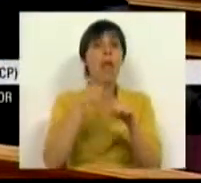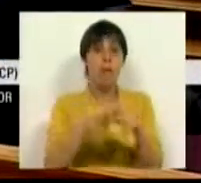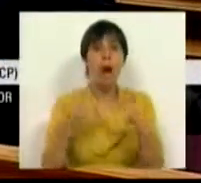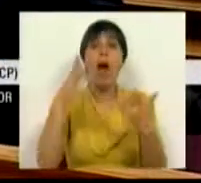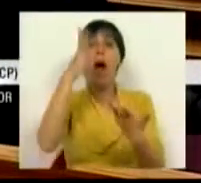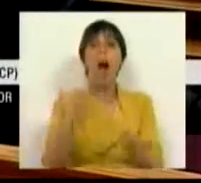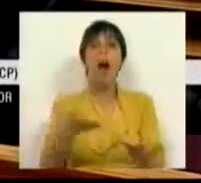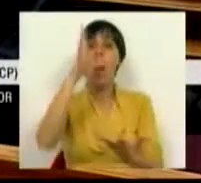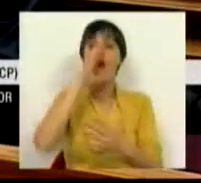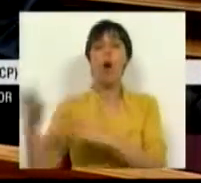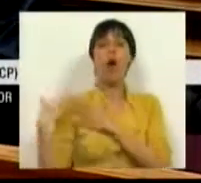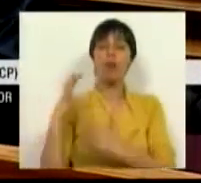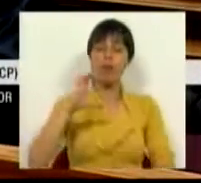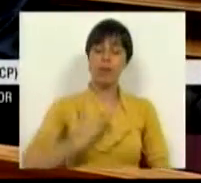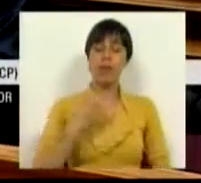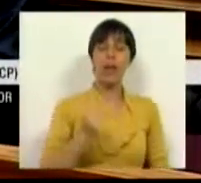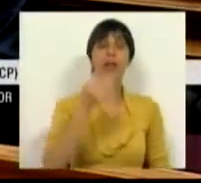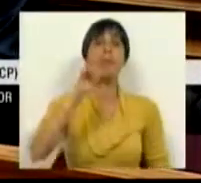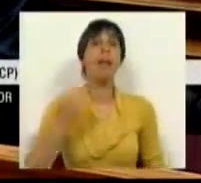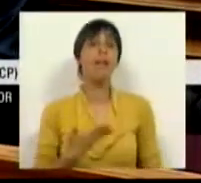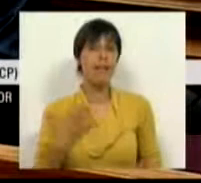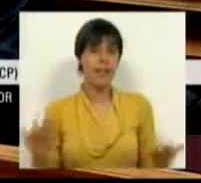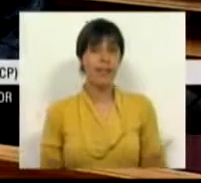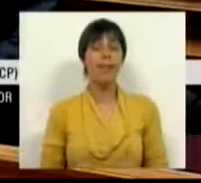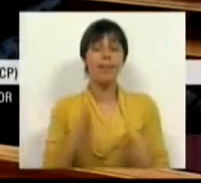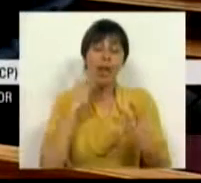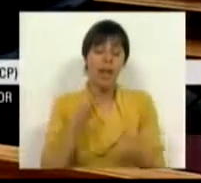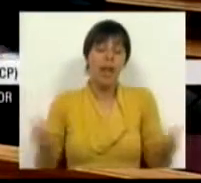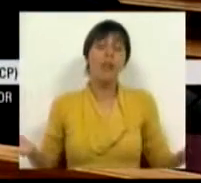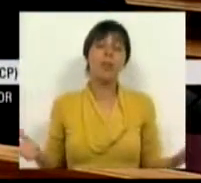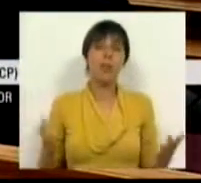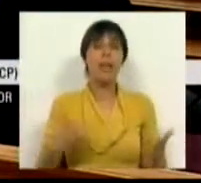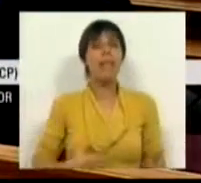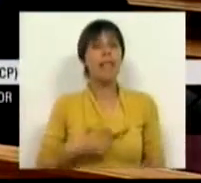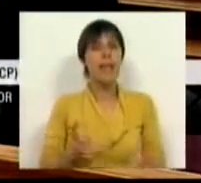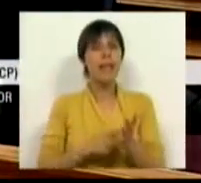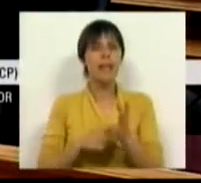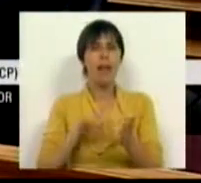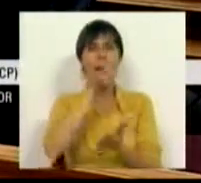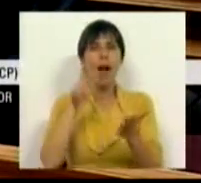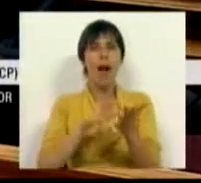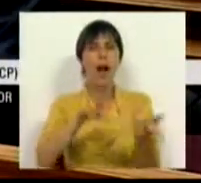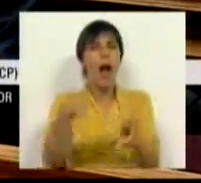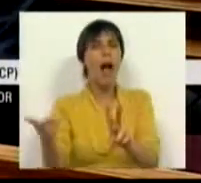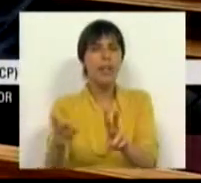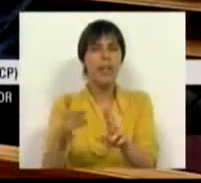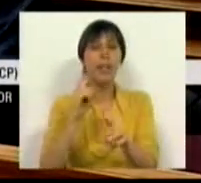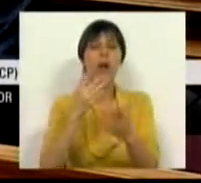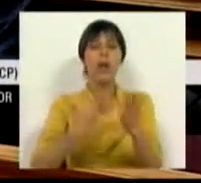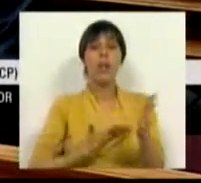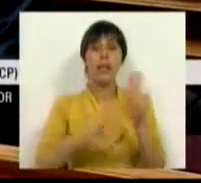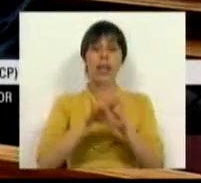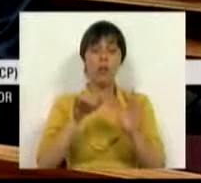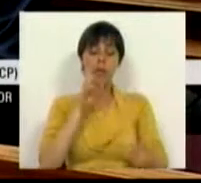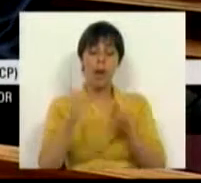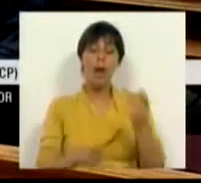o atual Governo da responsabilidade do CDS e do PSD, naturalmente que sentiram necessidade de fazer a alteração, através do decreto-lei que